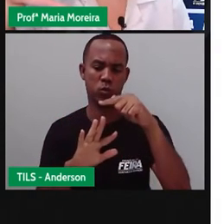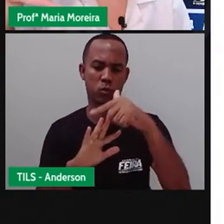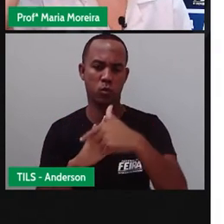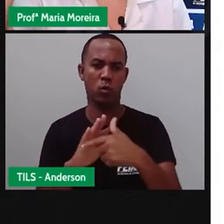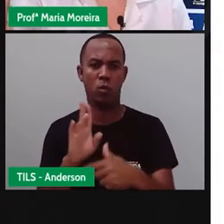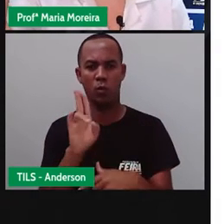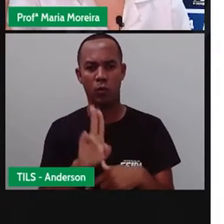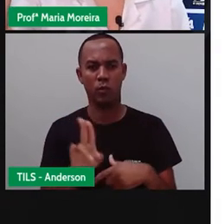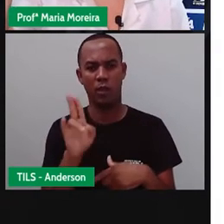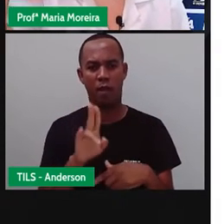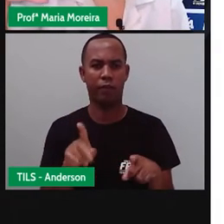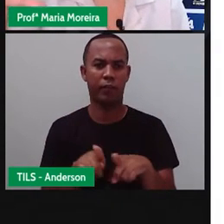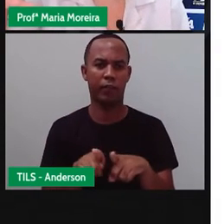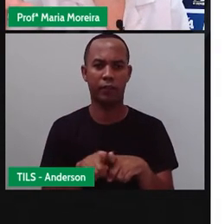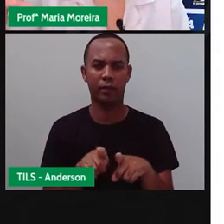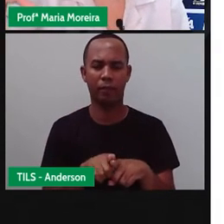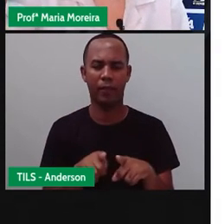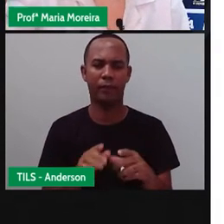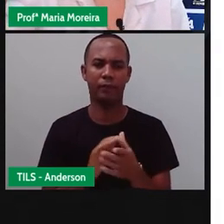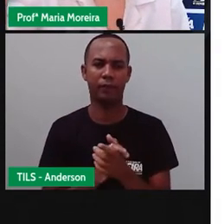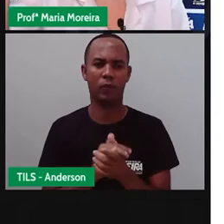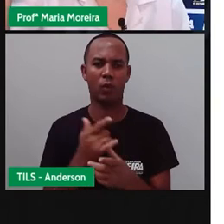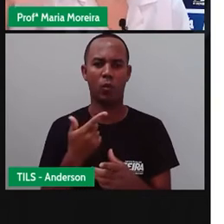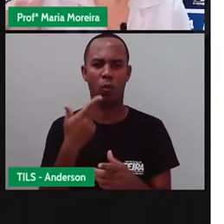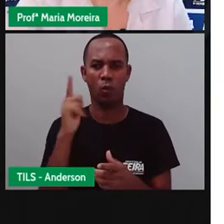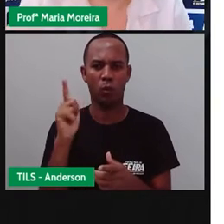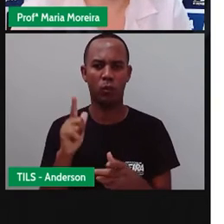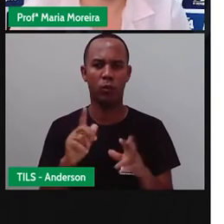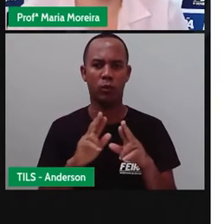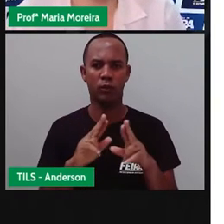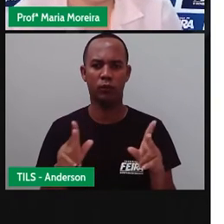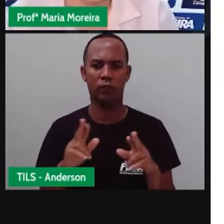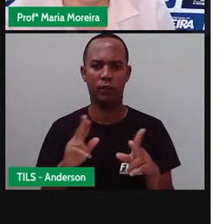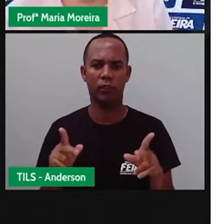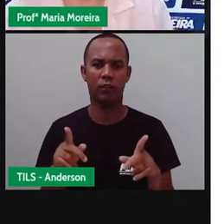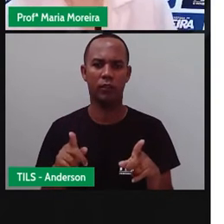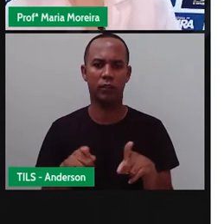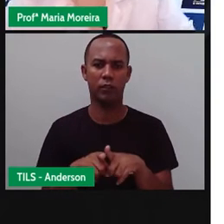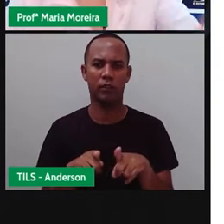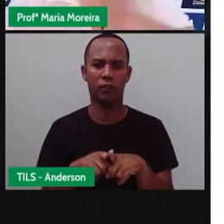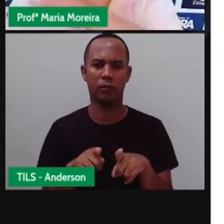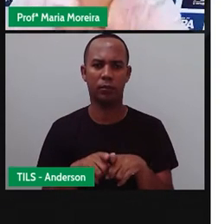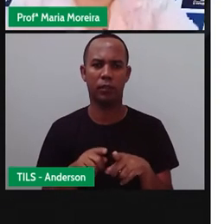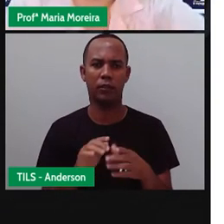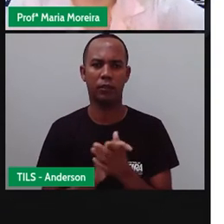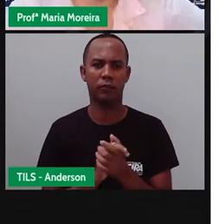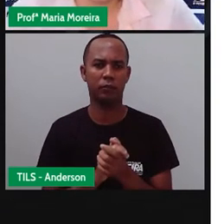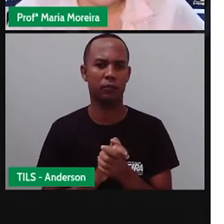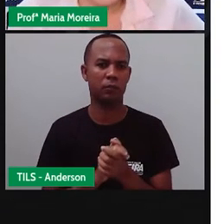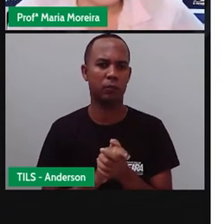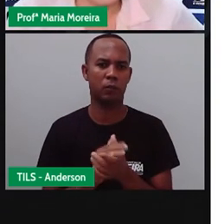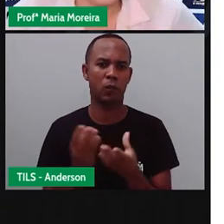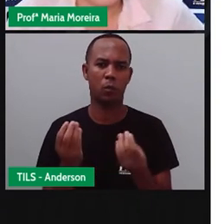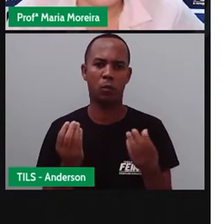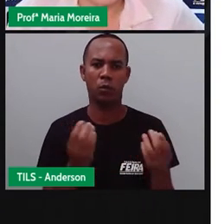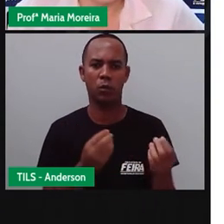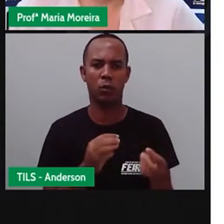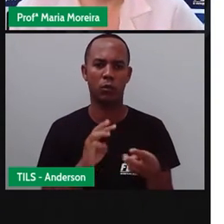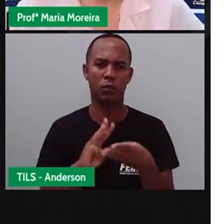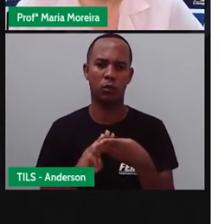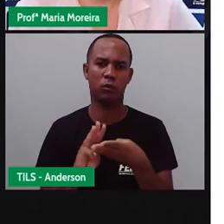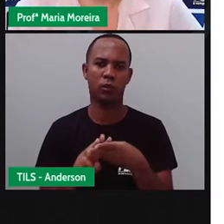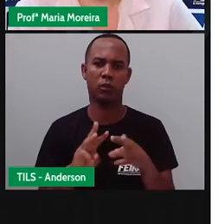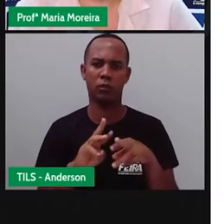cinco o símbolo mais 5 10 e no outro símbolo e assim eles foram o que simbolizando os